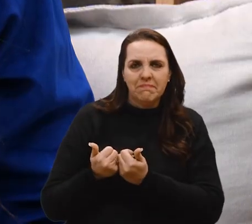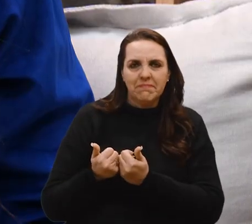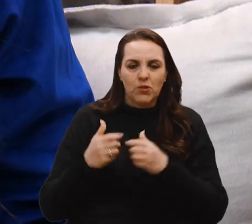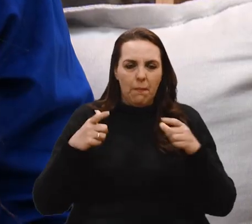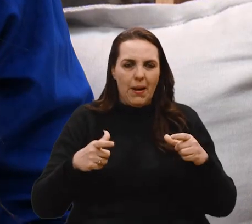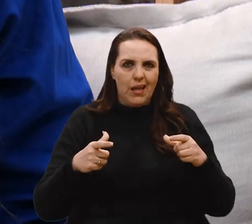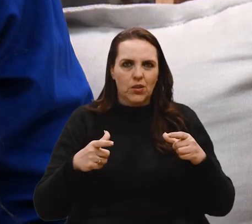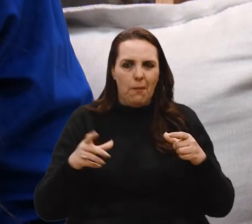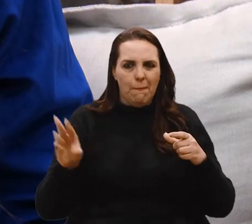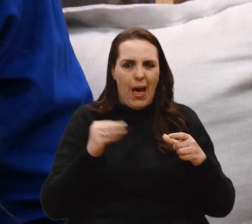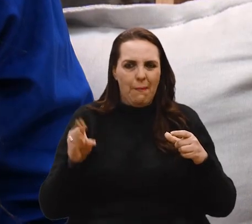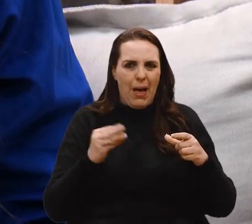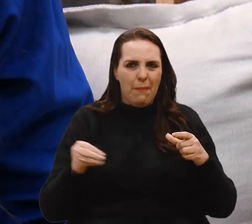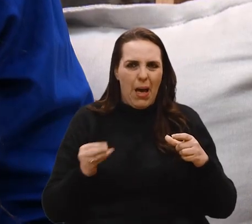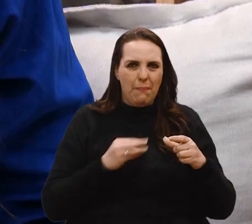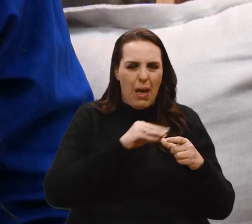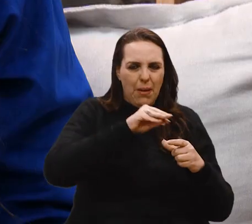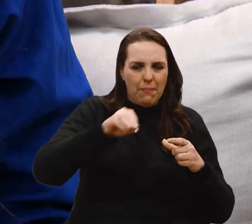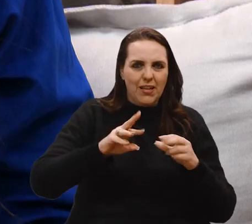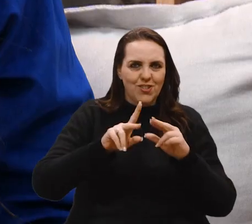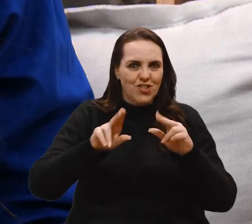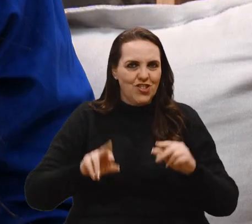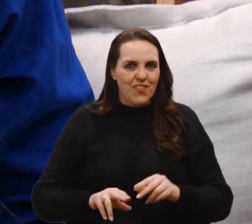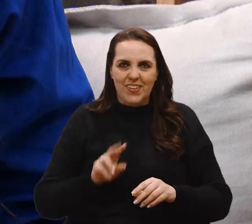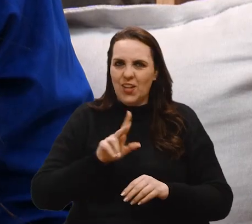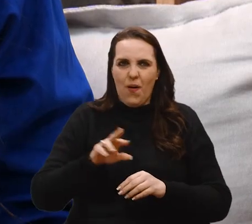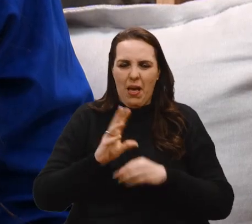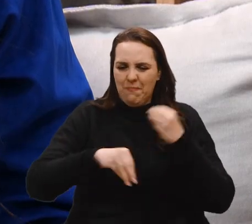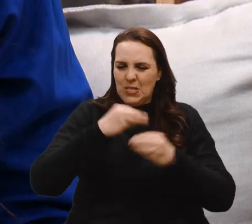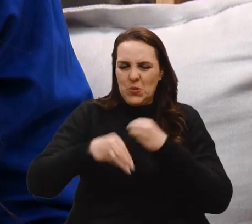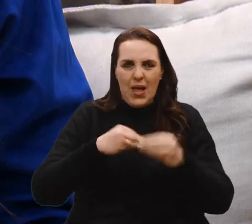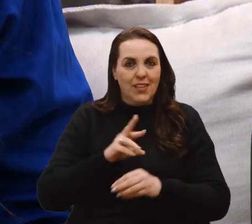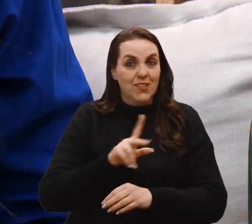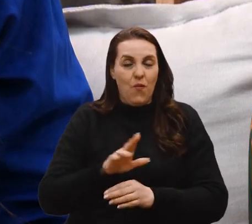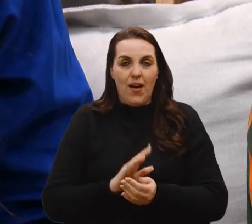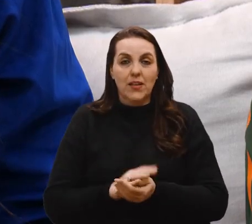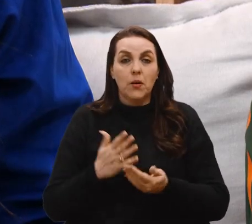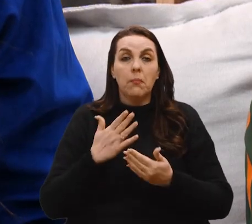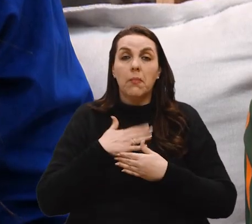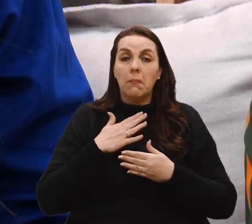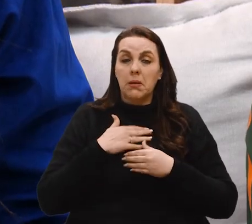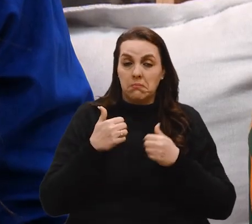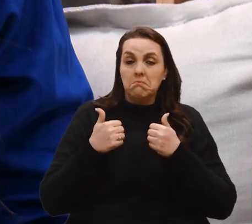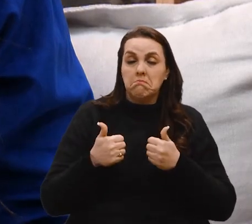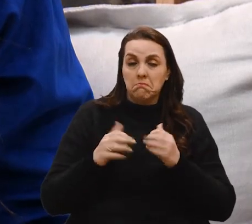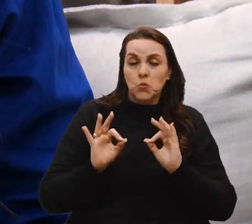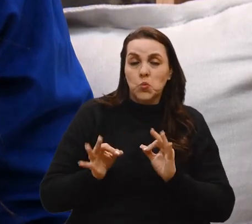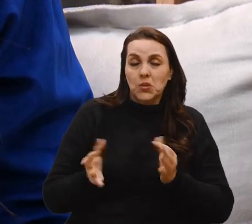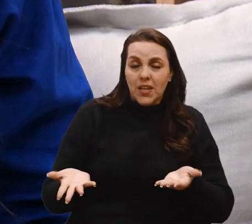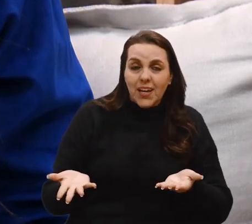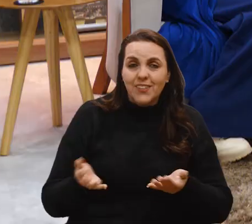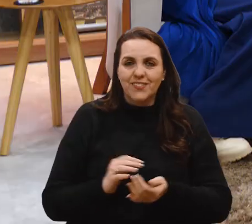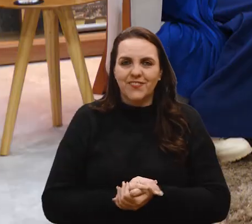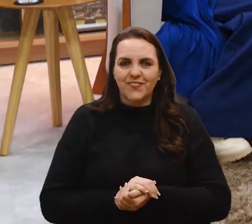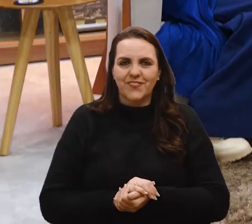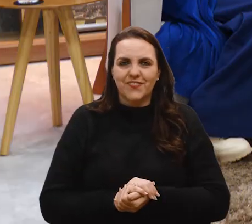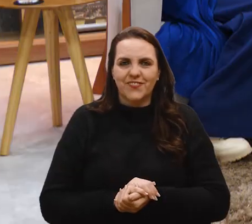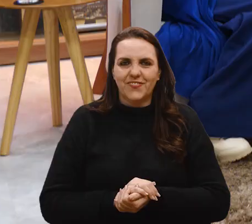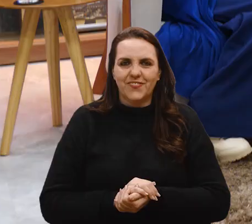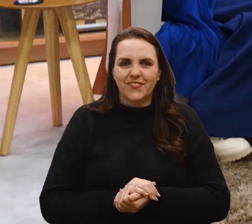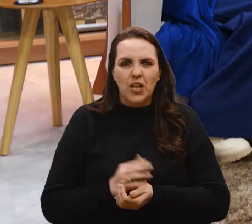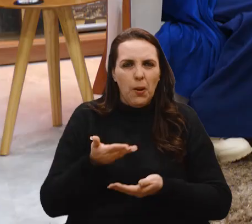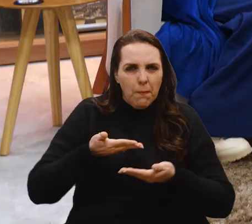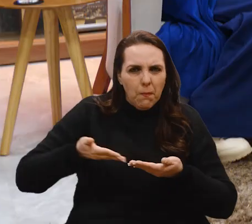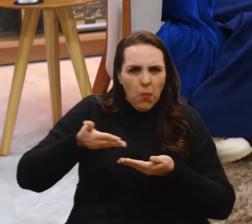como, por exemplo, com tantas... misturas. Entendeu? Aí pra mim não tinha tanto problema. Entendeu? Molho. Pra mim era... Molho